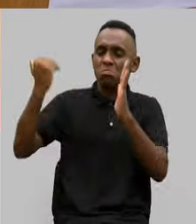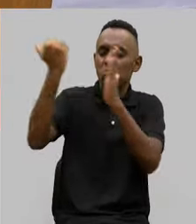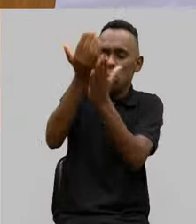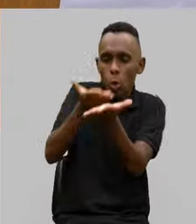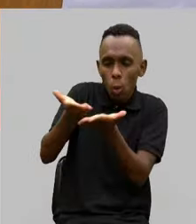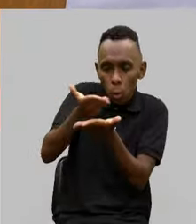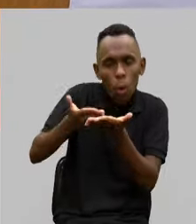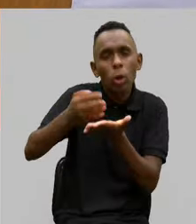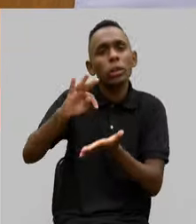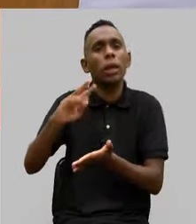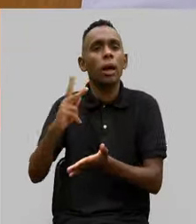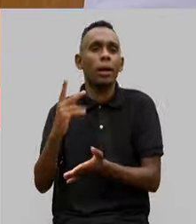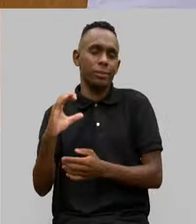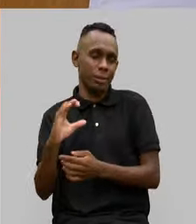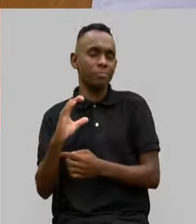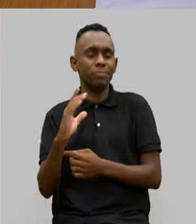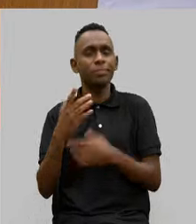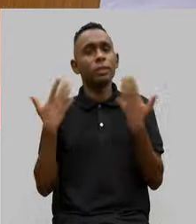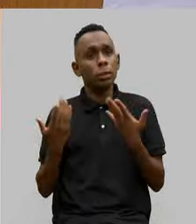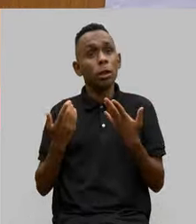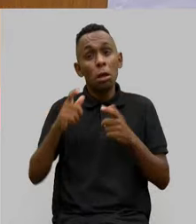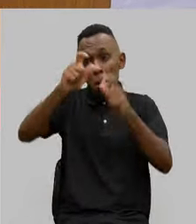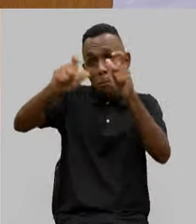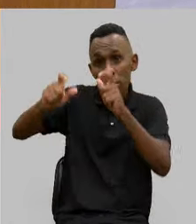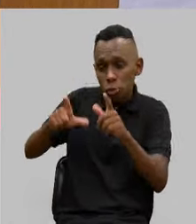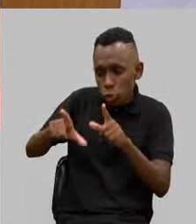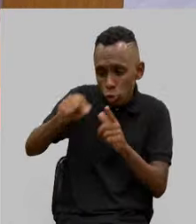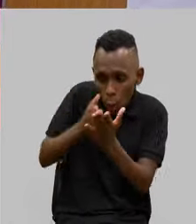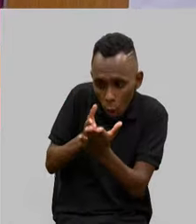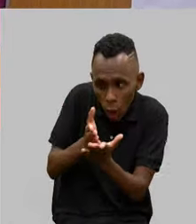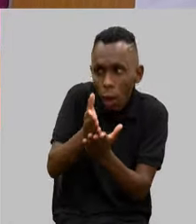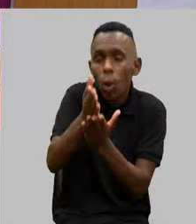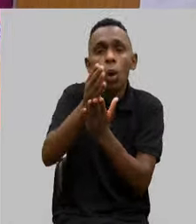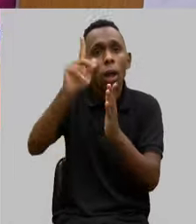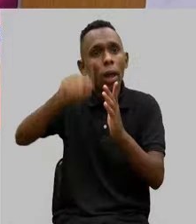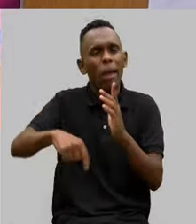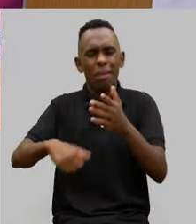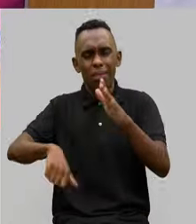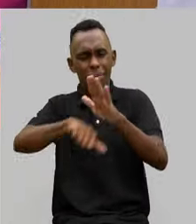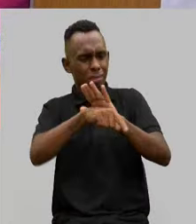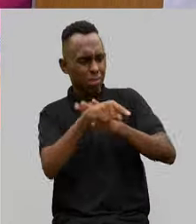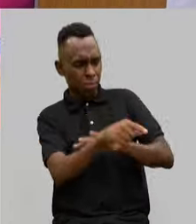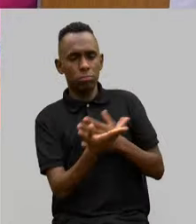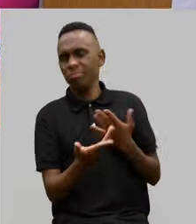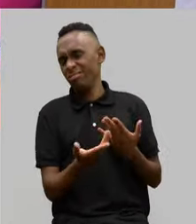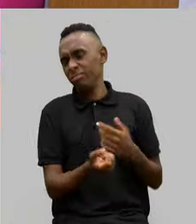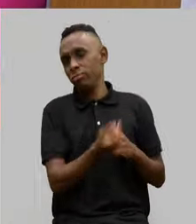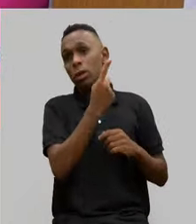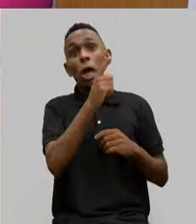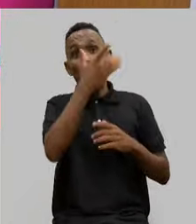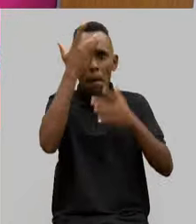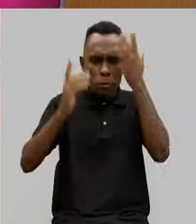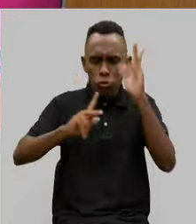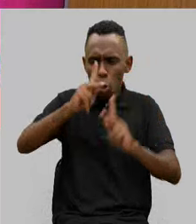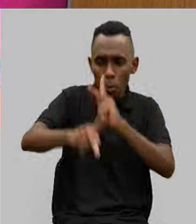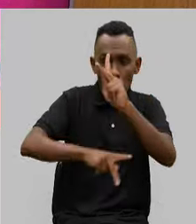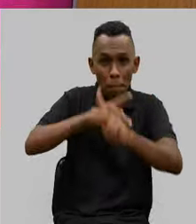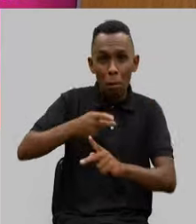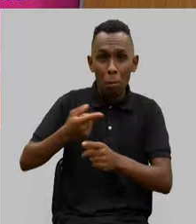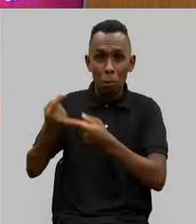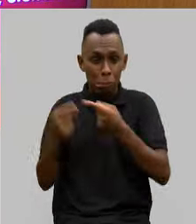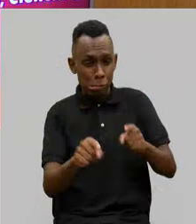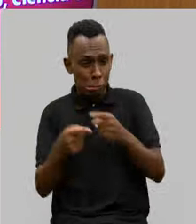do thc Isso é para quem escolheu a alternativa que é criminalizada uma população que foi a